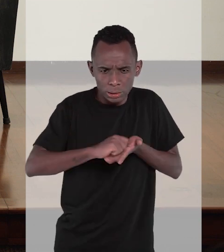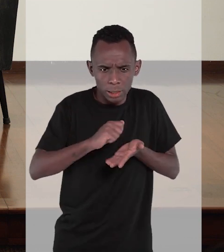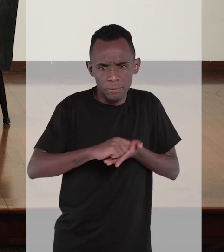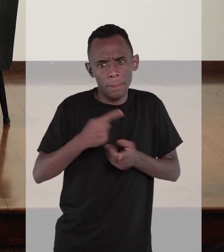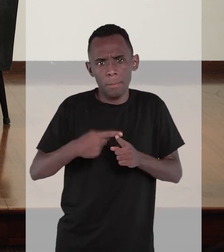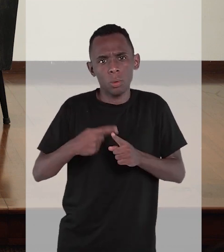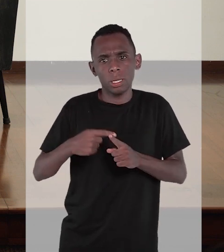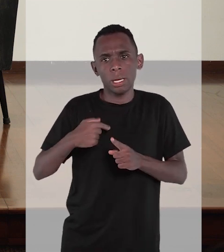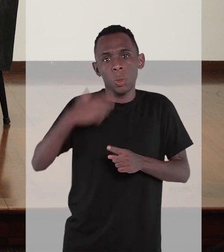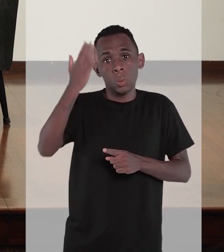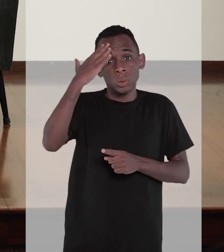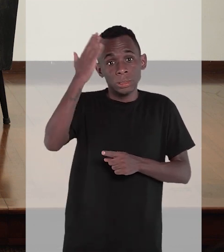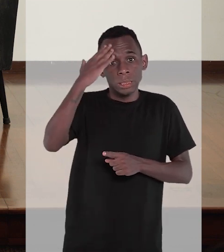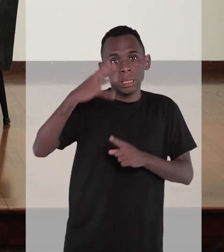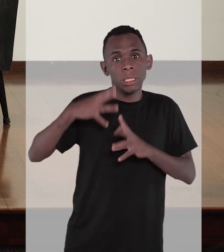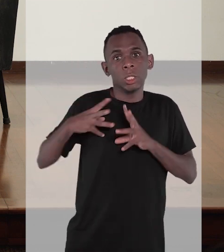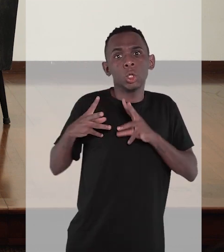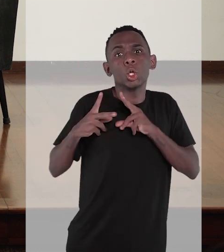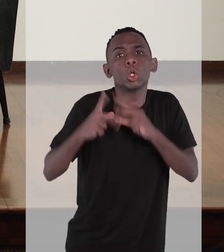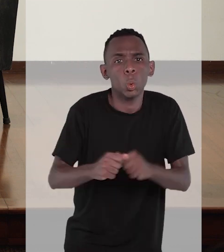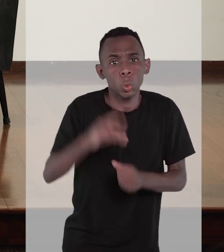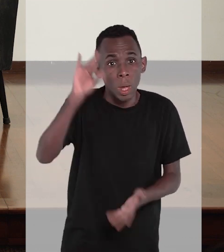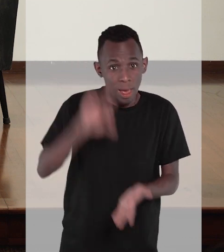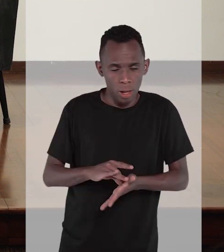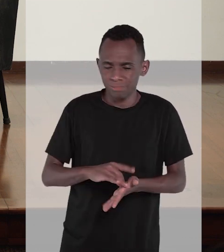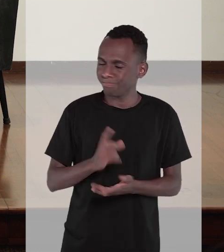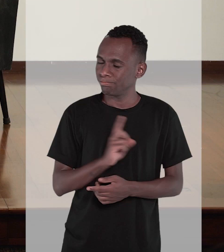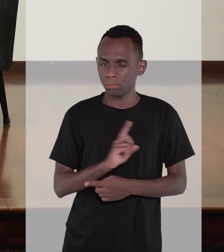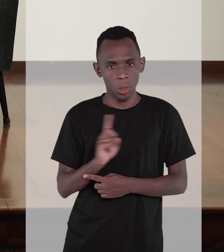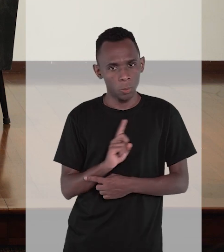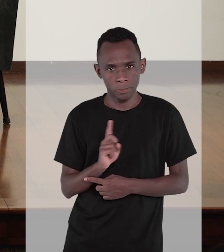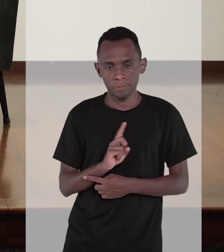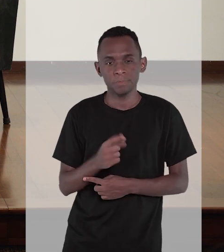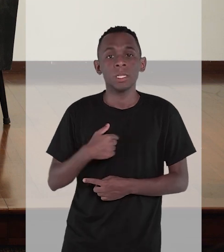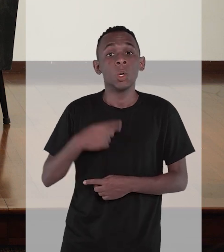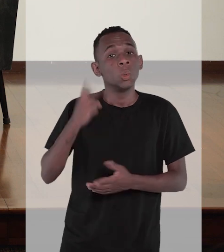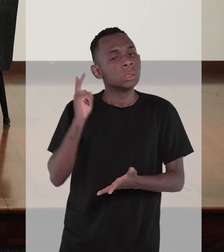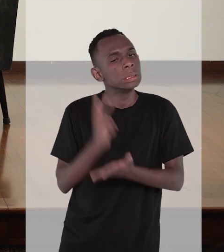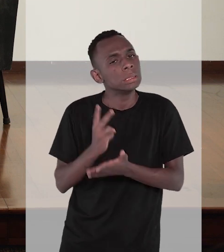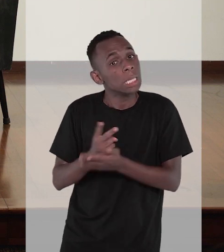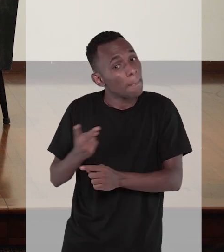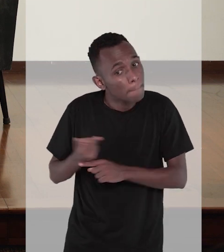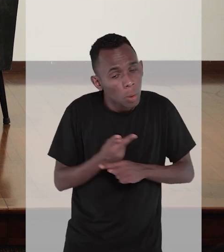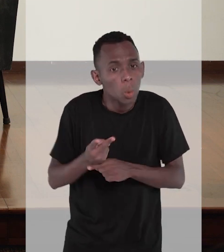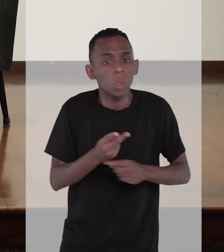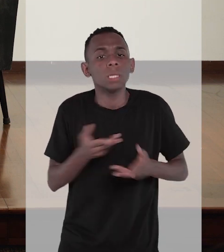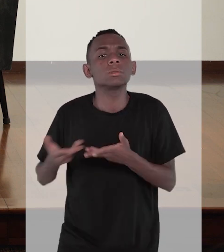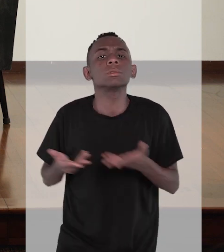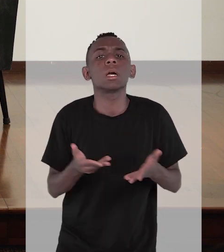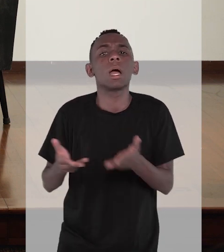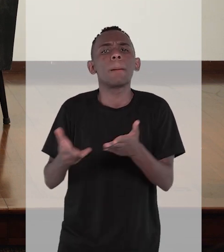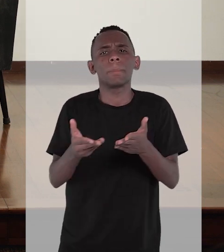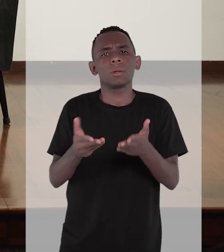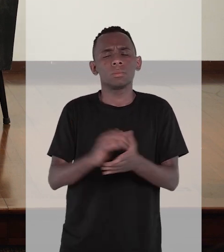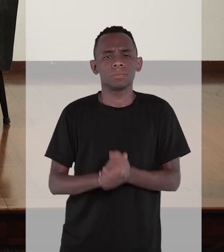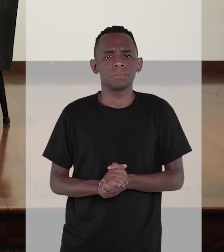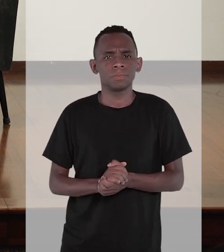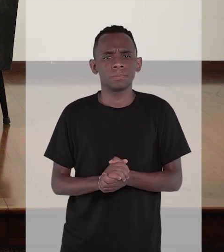vai achar que você sabe alguma coisa definitiva. Então, eu estou sempre procurando o